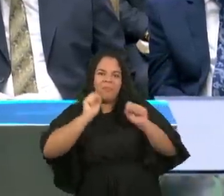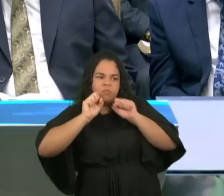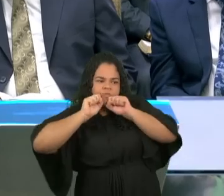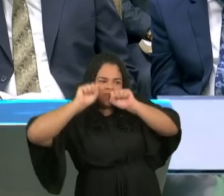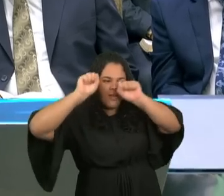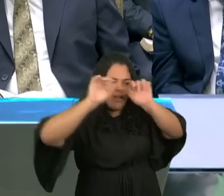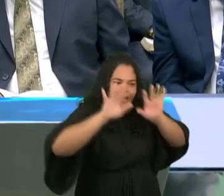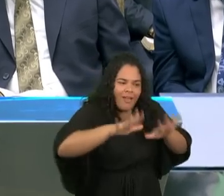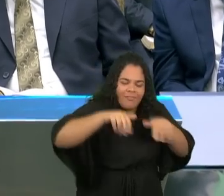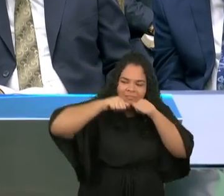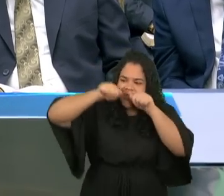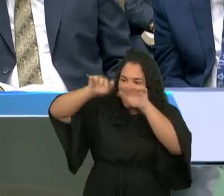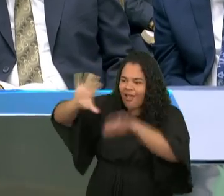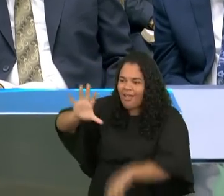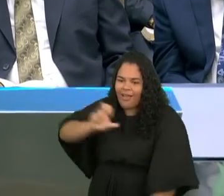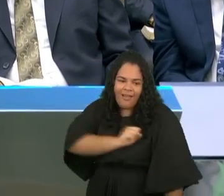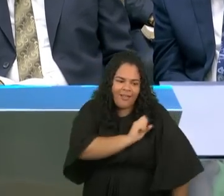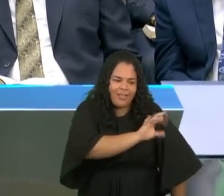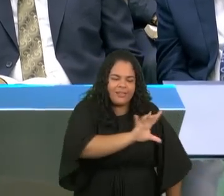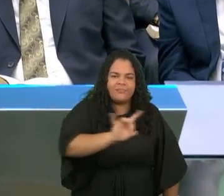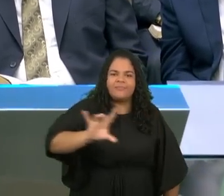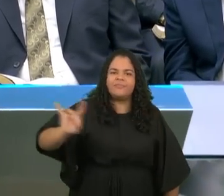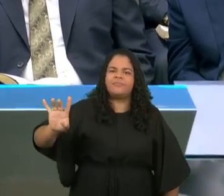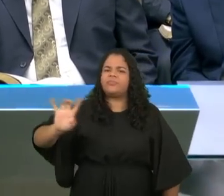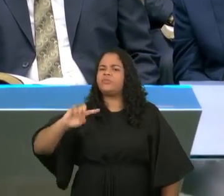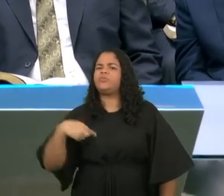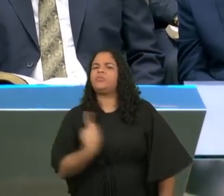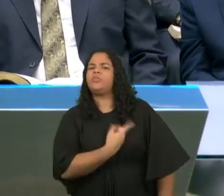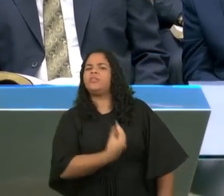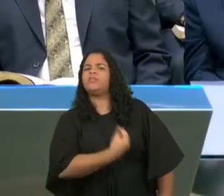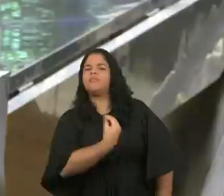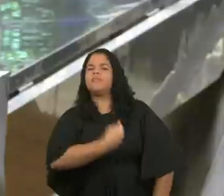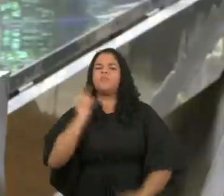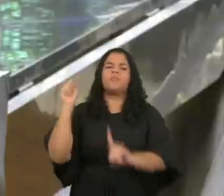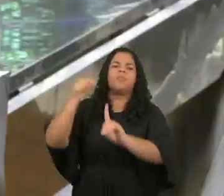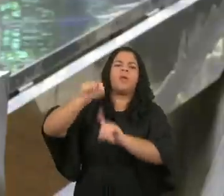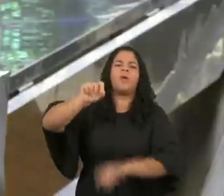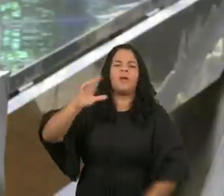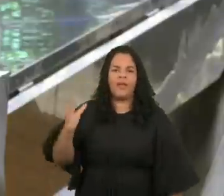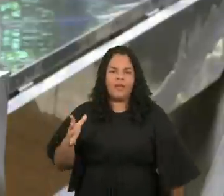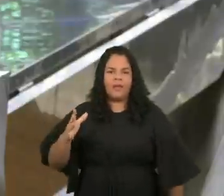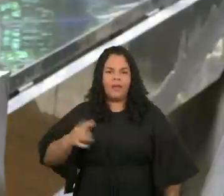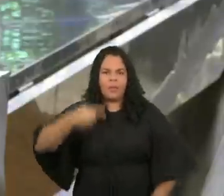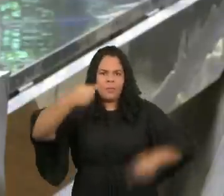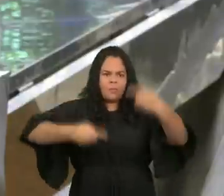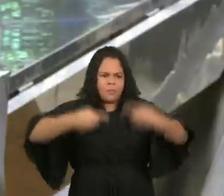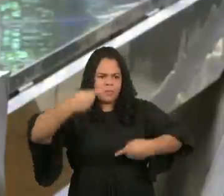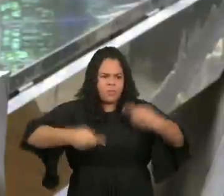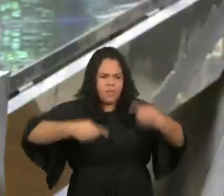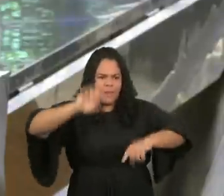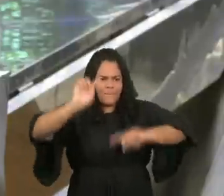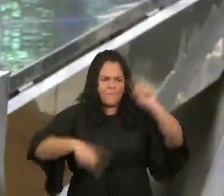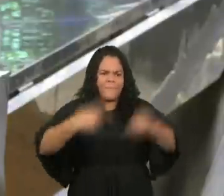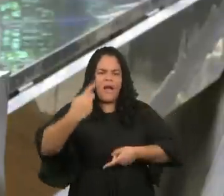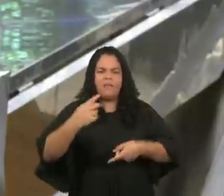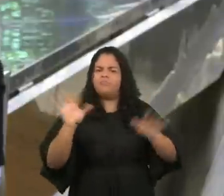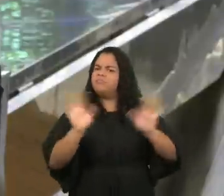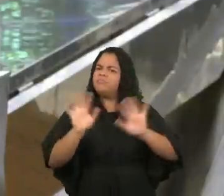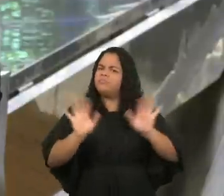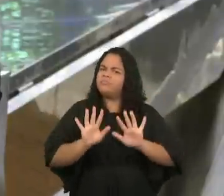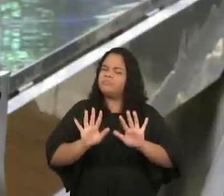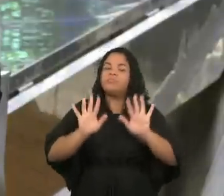Nós não fomos chamados para mudar politicamente o país, ainda que precisamos tomar posições claras na hora da